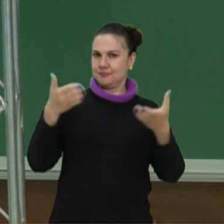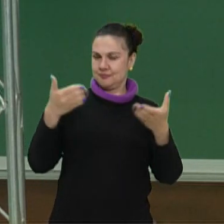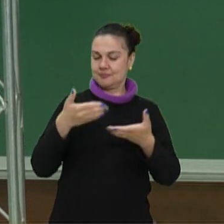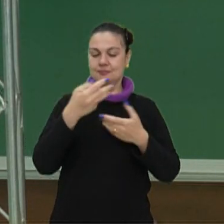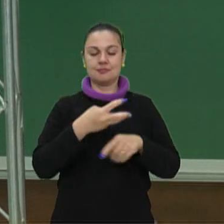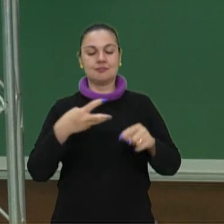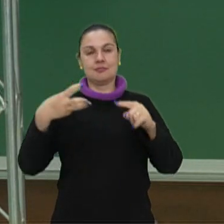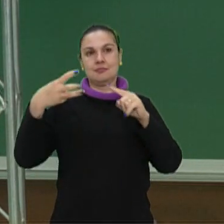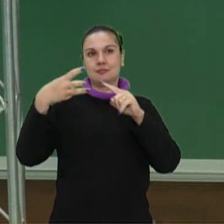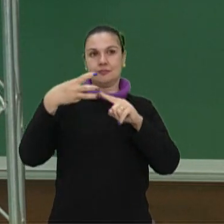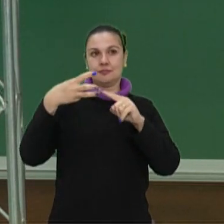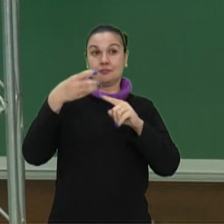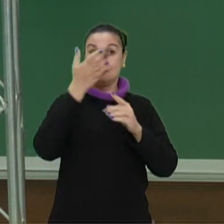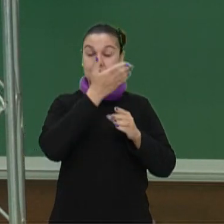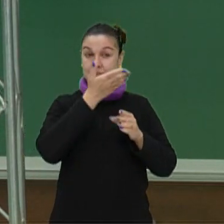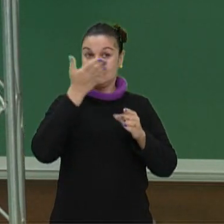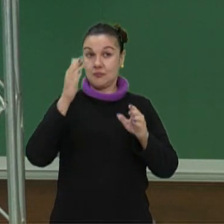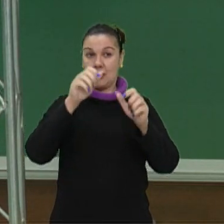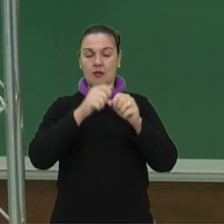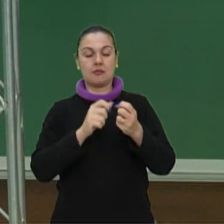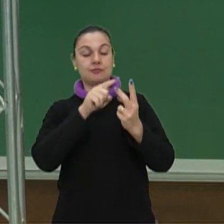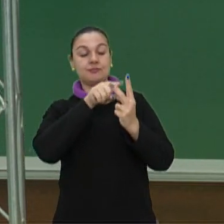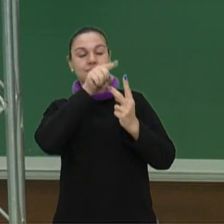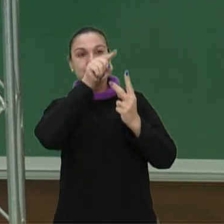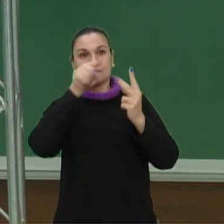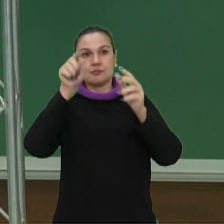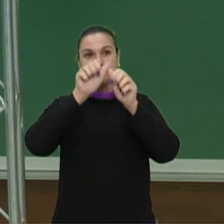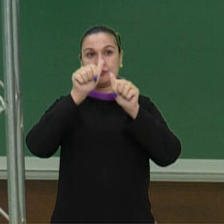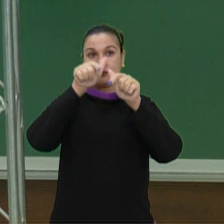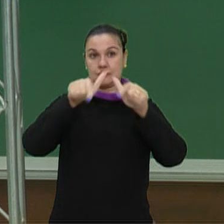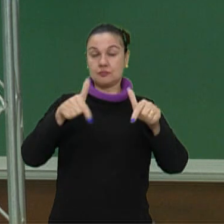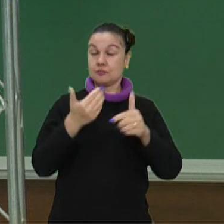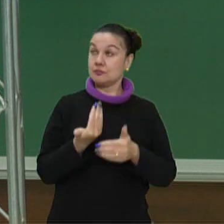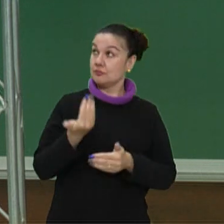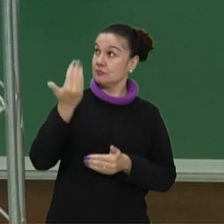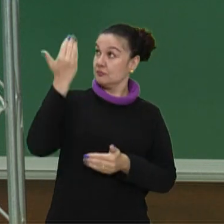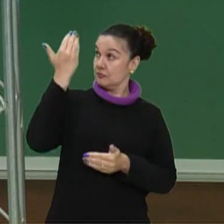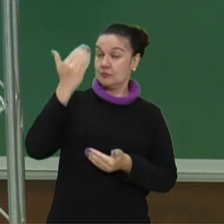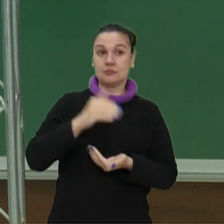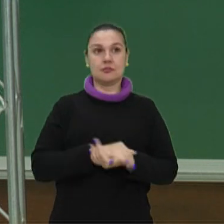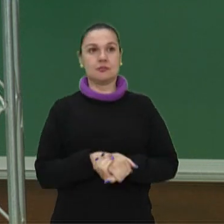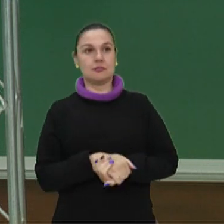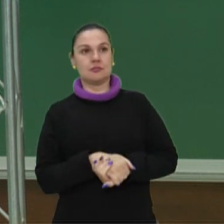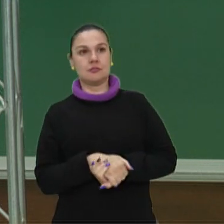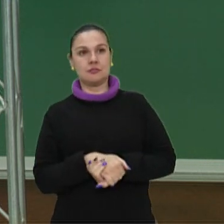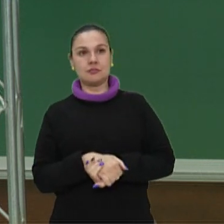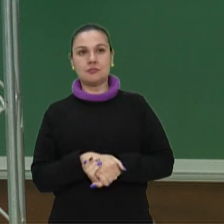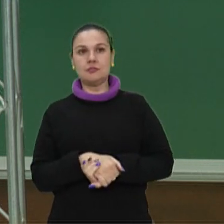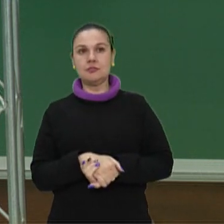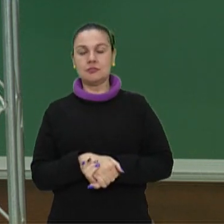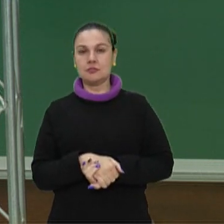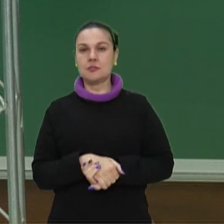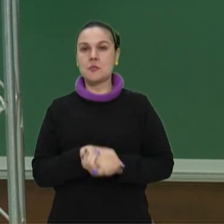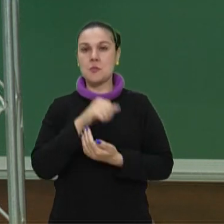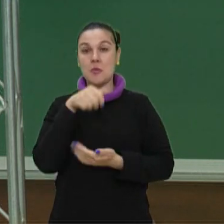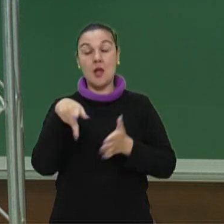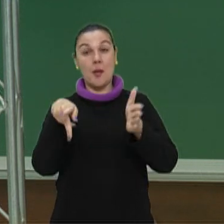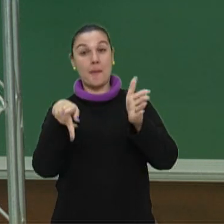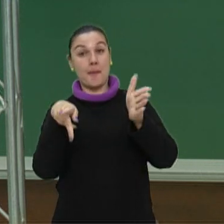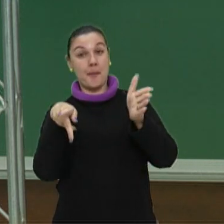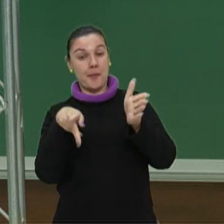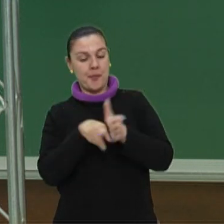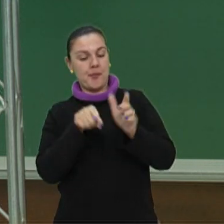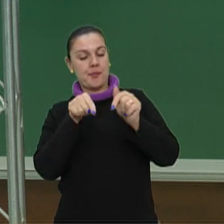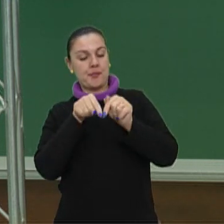Exercício 3. As raízes da equação 3x ao quadrado menos 15x mais 18 igual a zero são